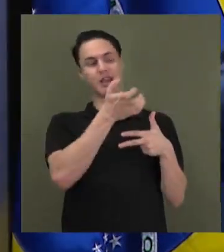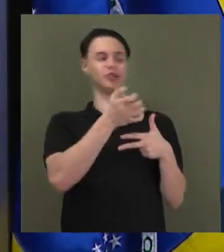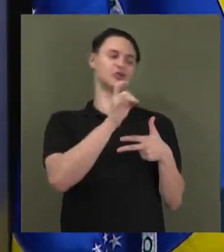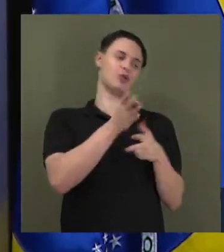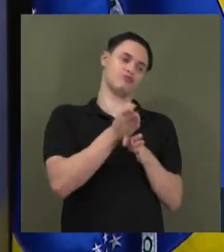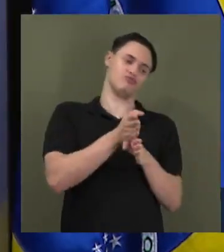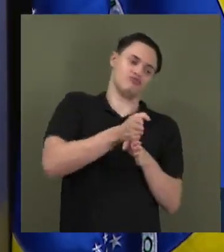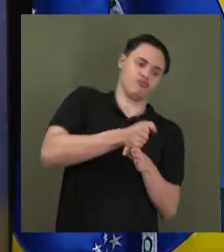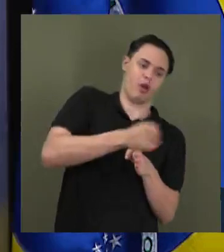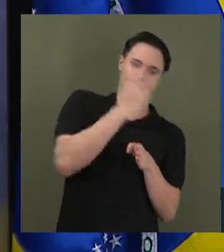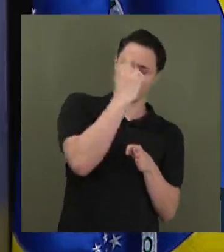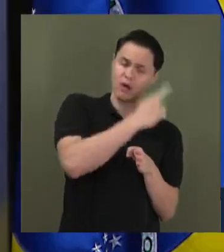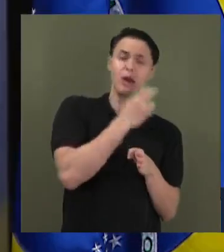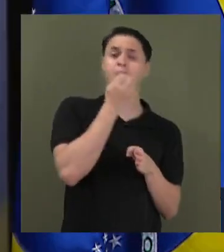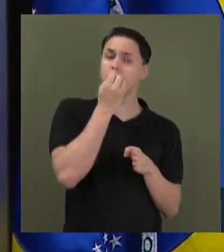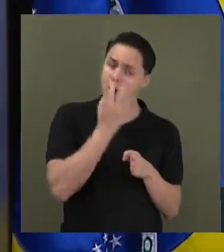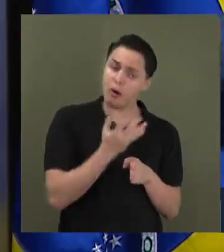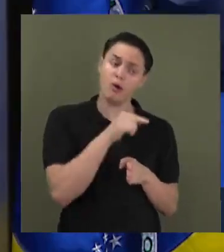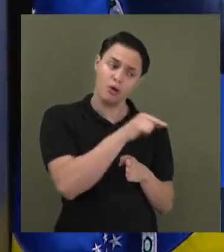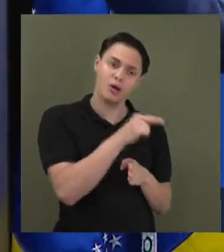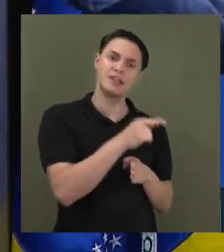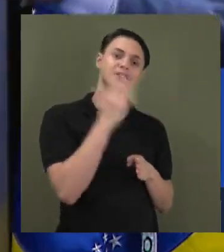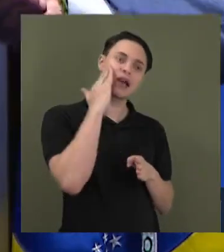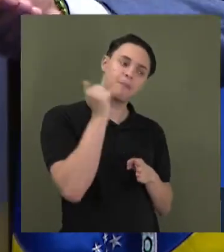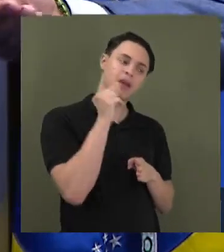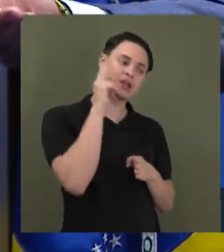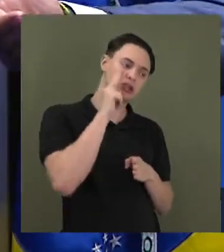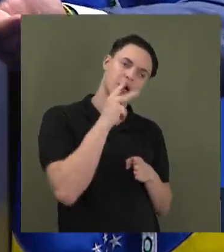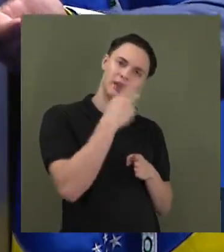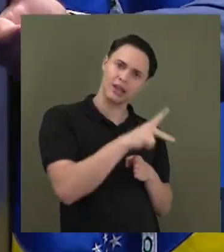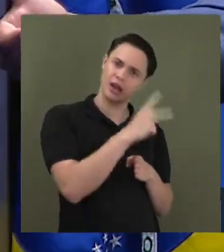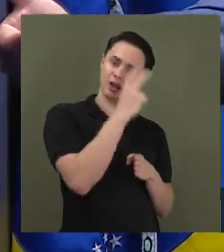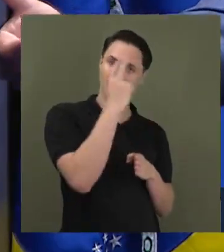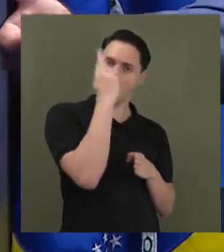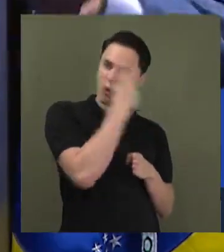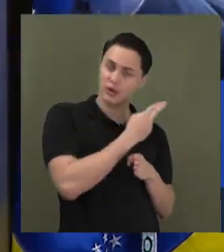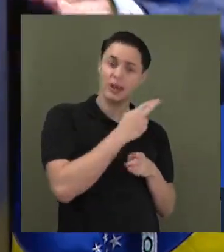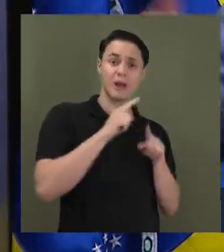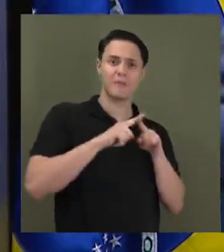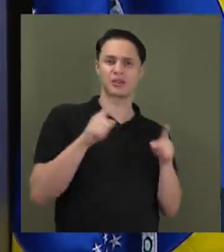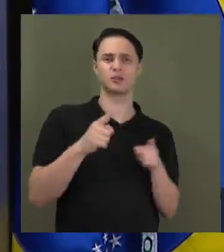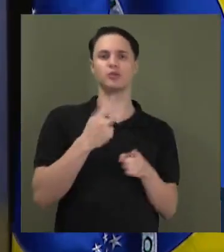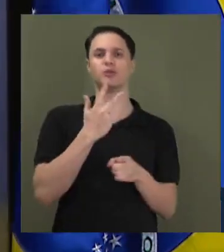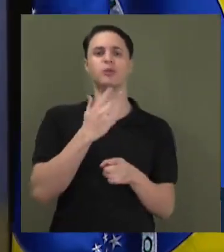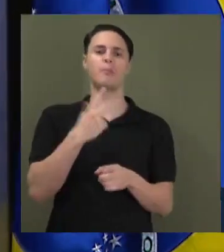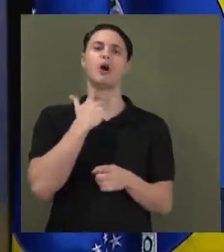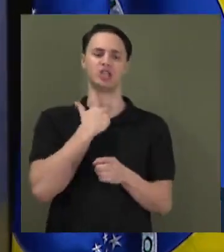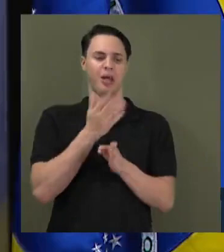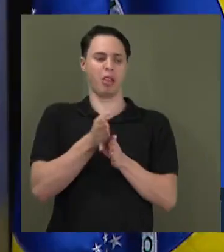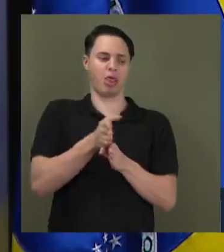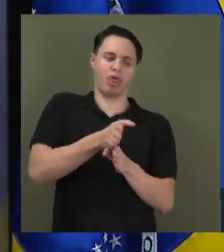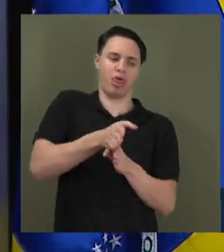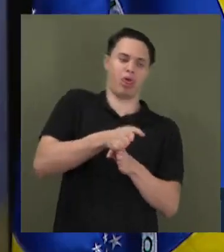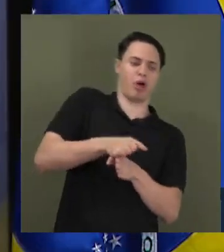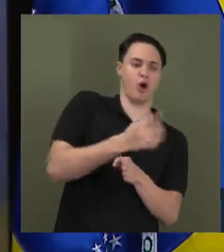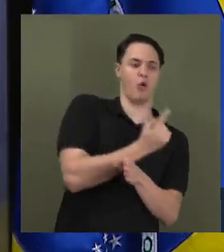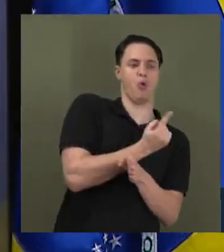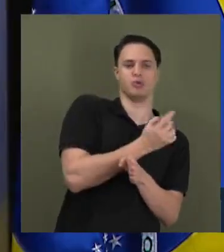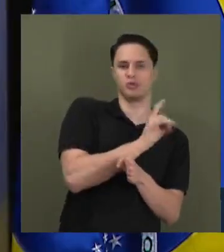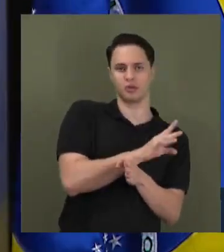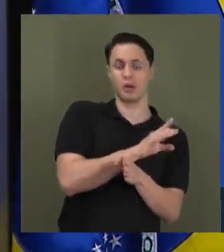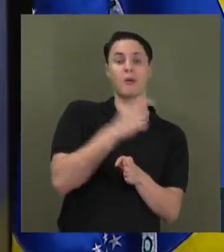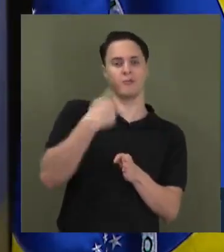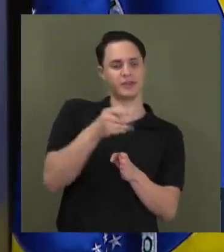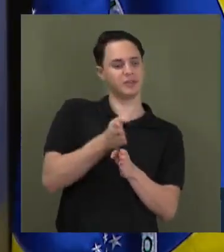que é bom ouvir também, mas não pode ter dois pesos e duas medidas, tem que ouvir também o lado ucraniano para que